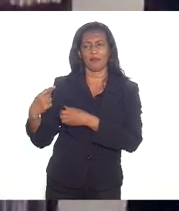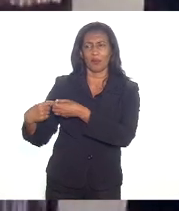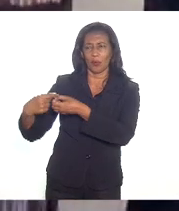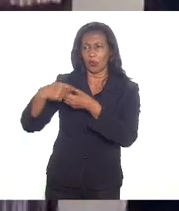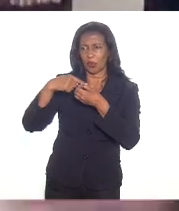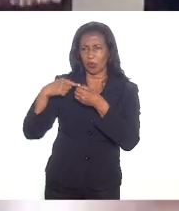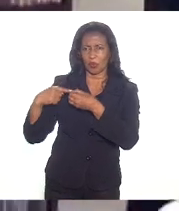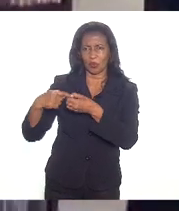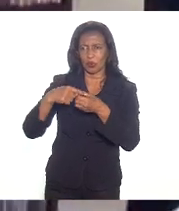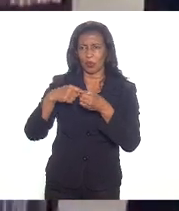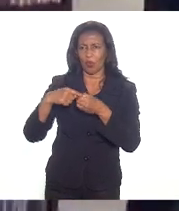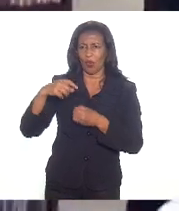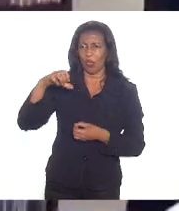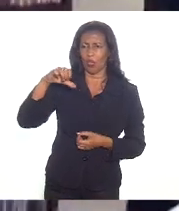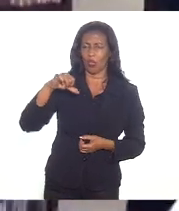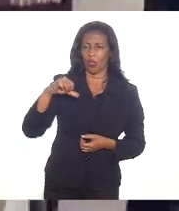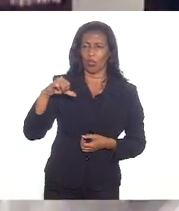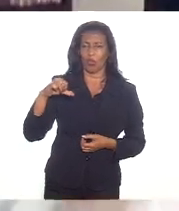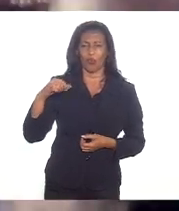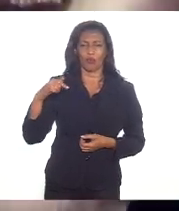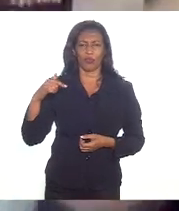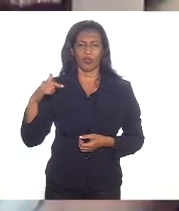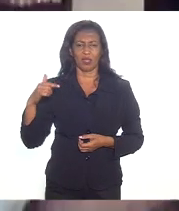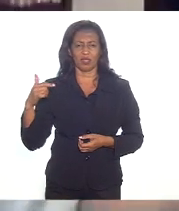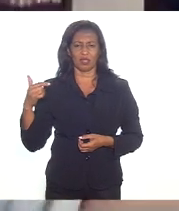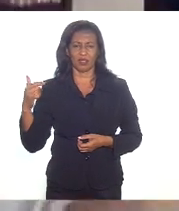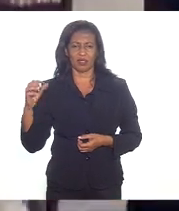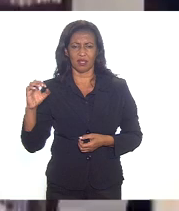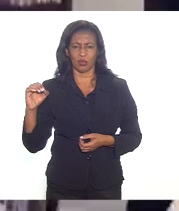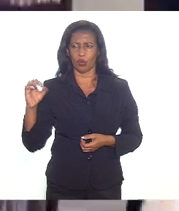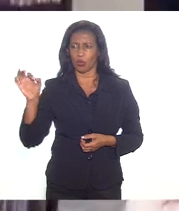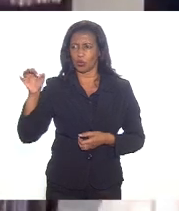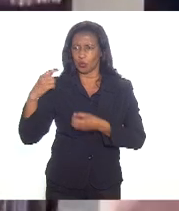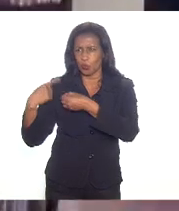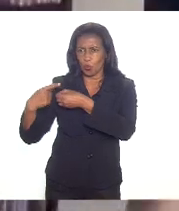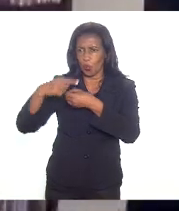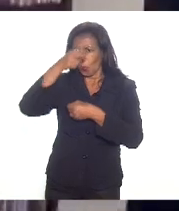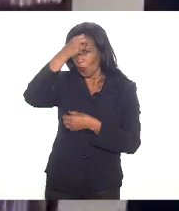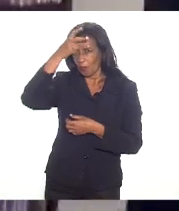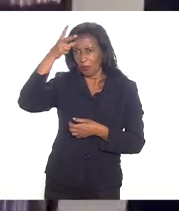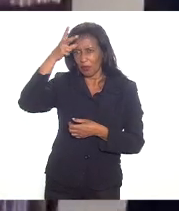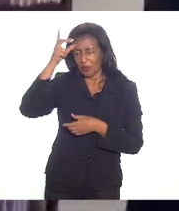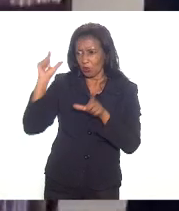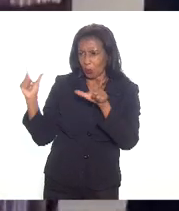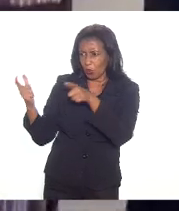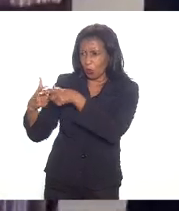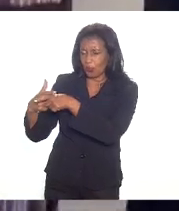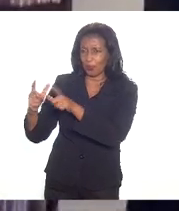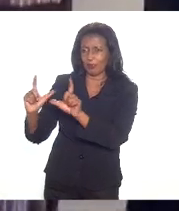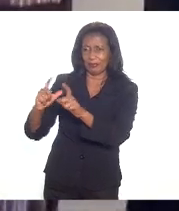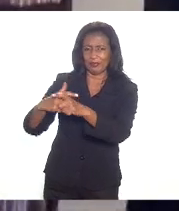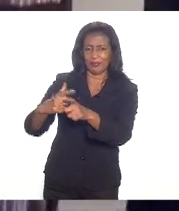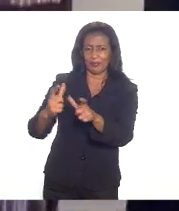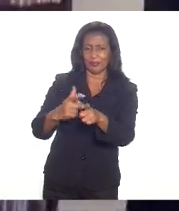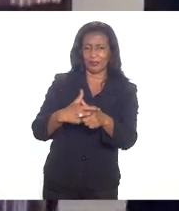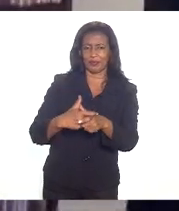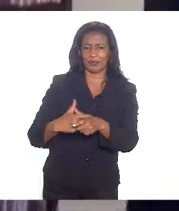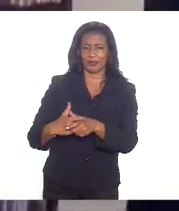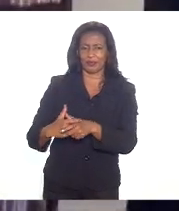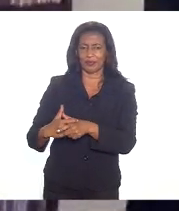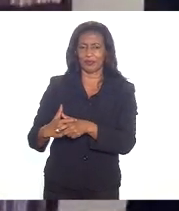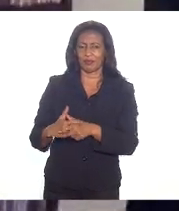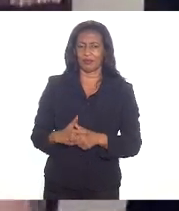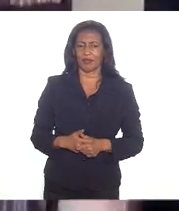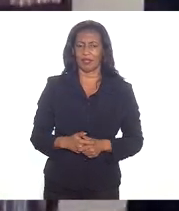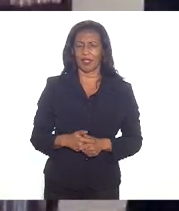como um todo, 92 municípios, os municípios, menos os municípios da região